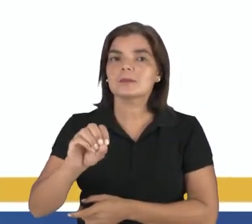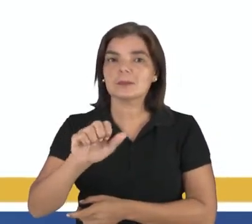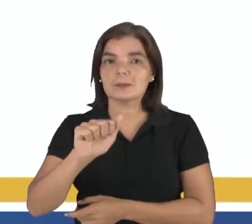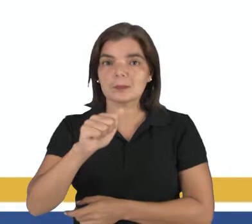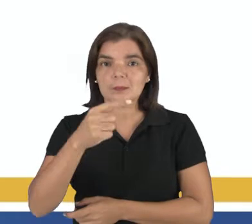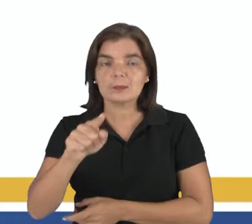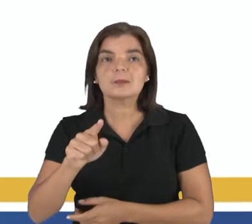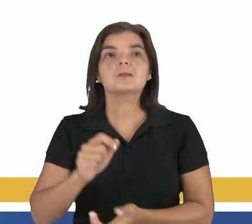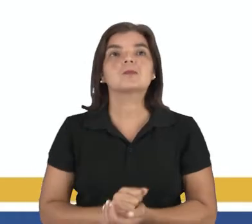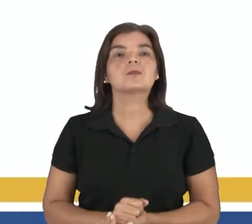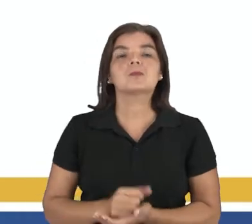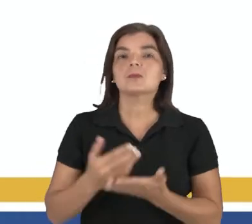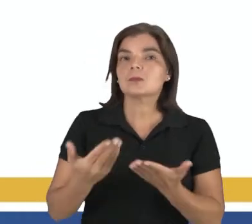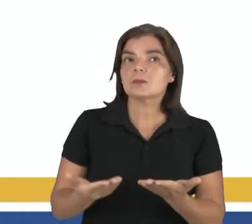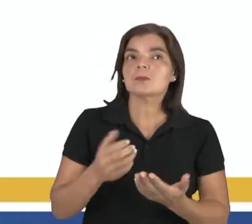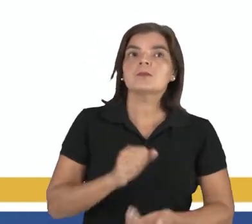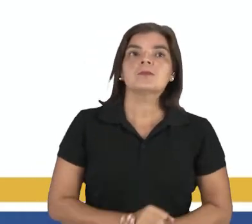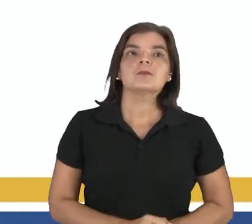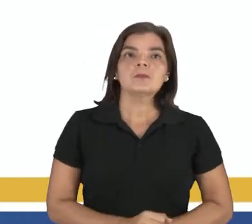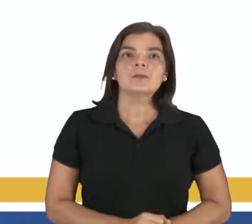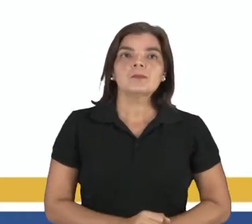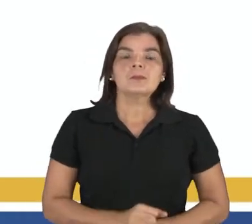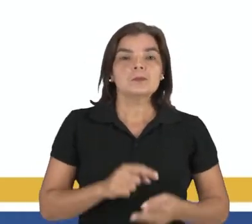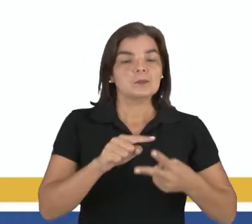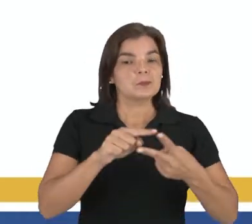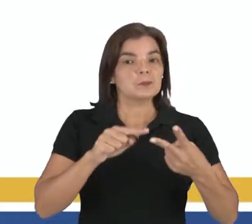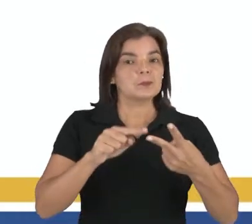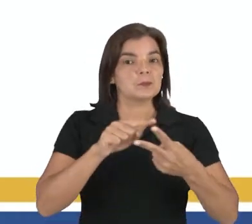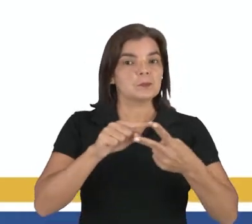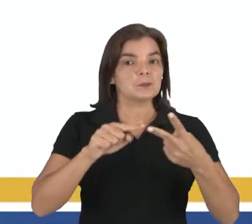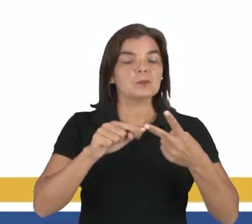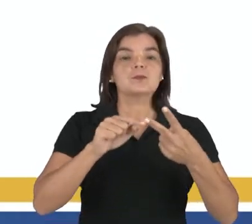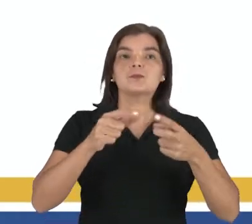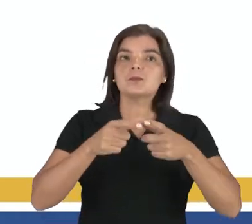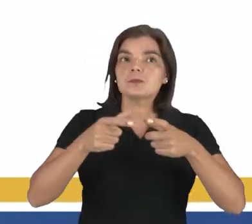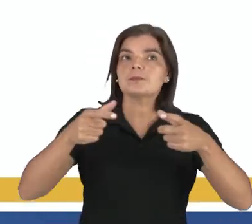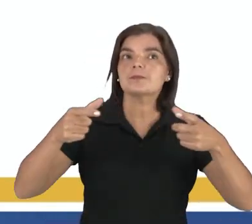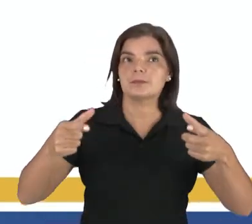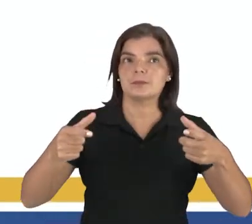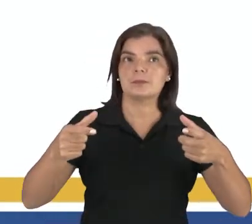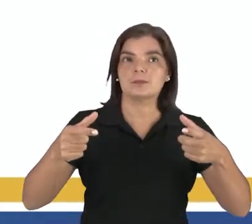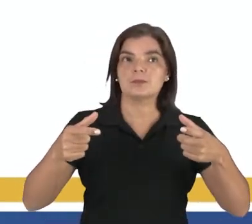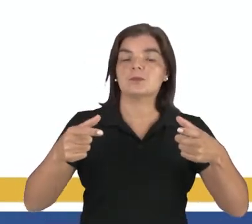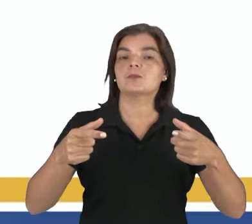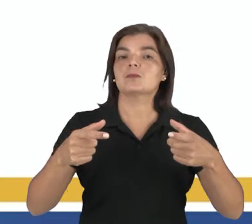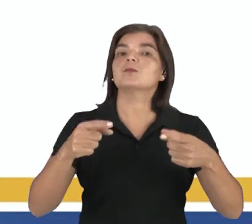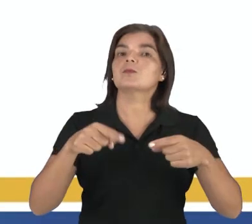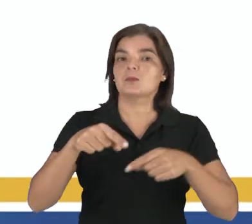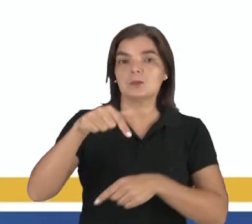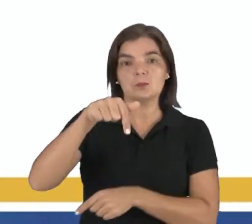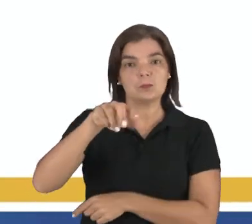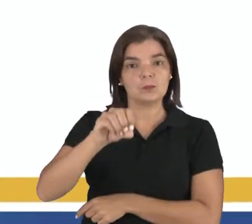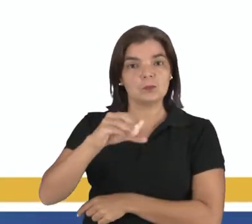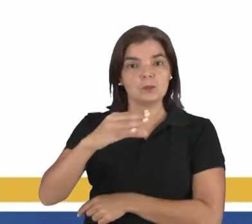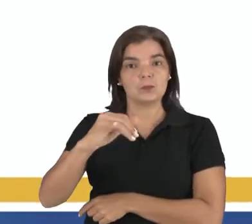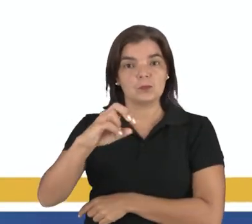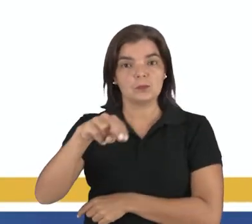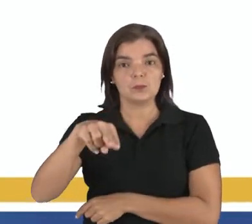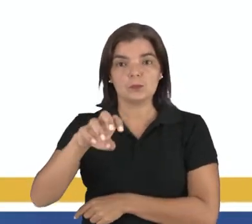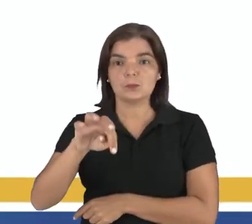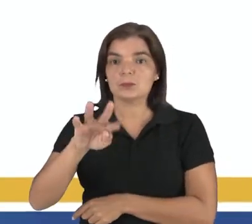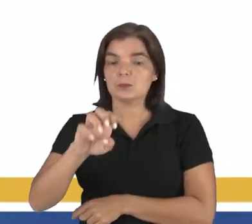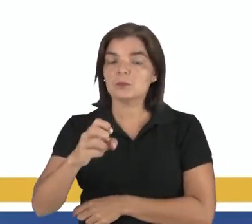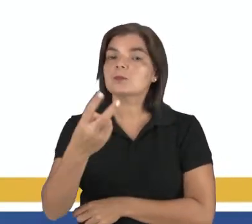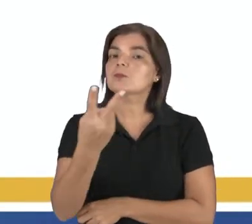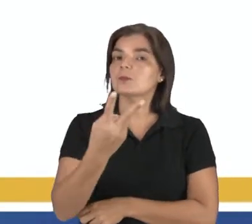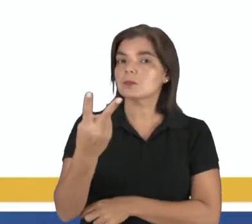Então, nesse caso, a razão ela é a medida entre duas grandezas, ou seja, o quociente entre